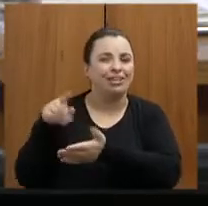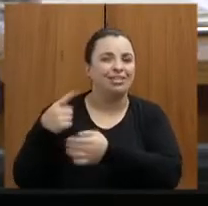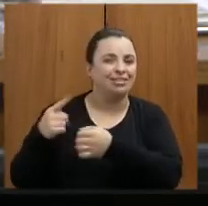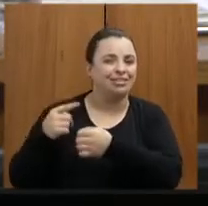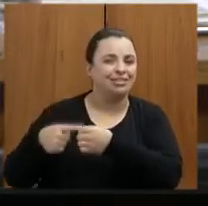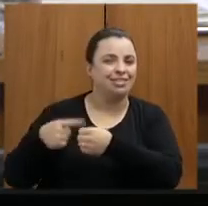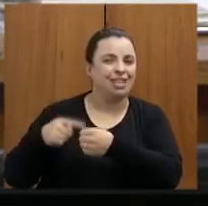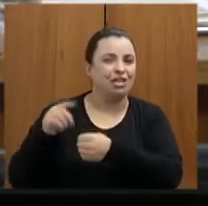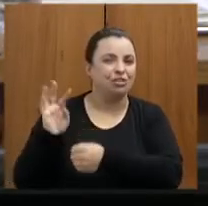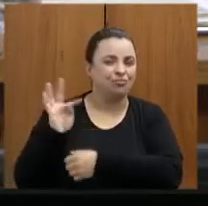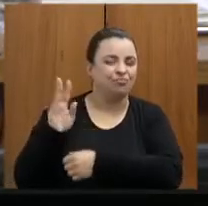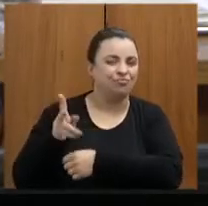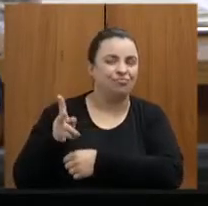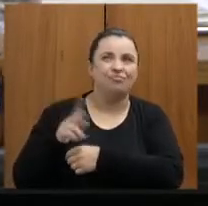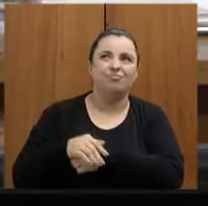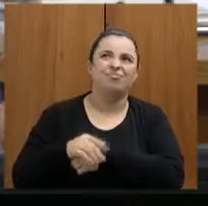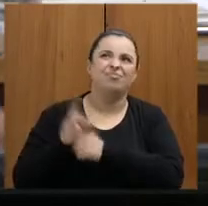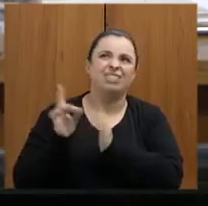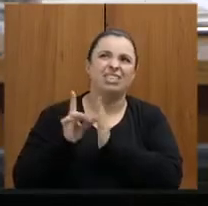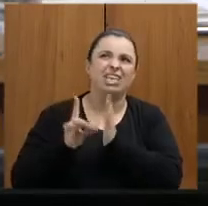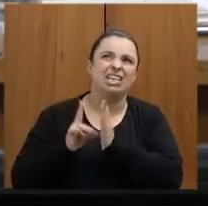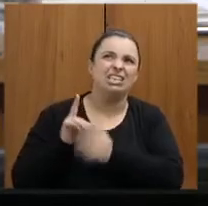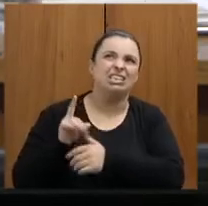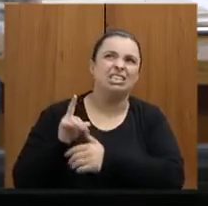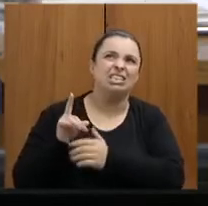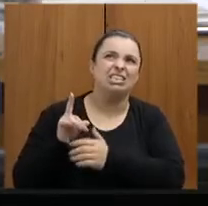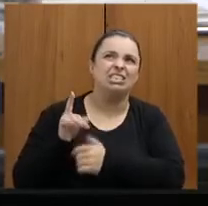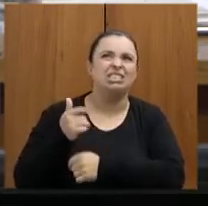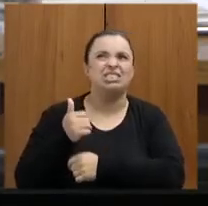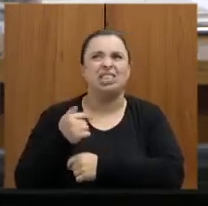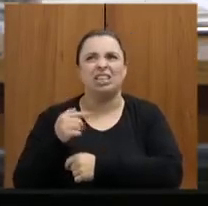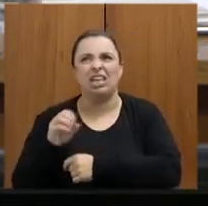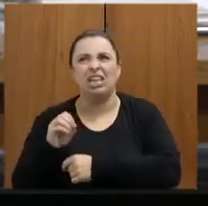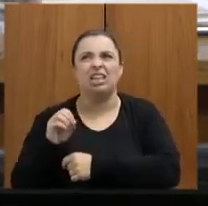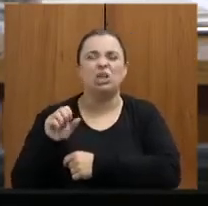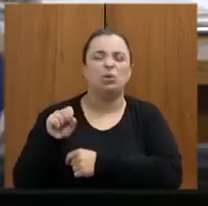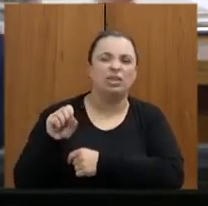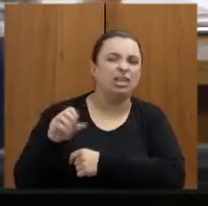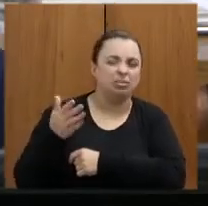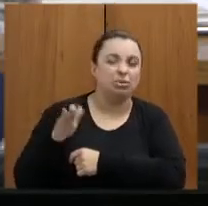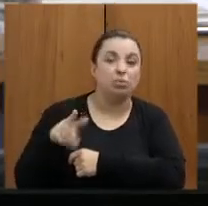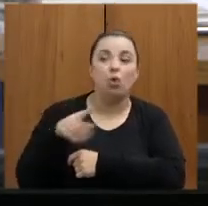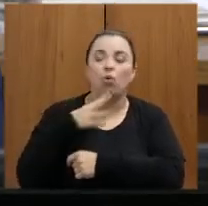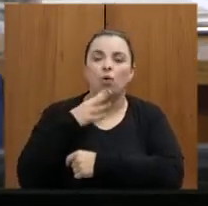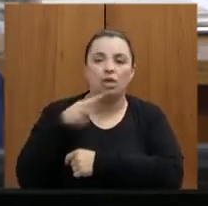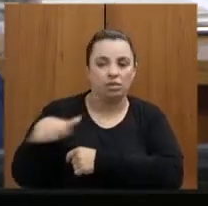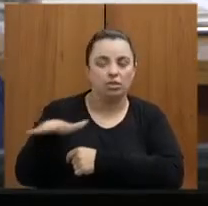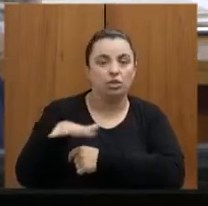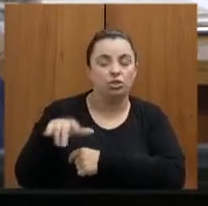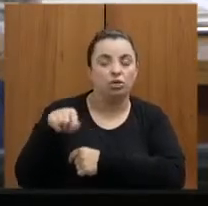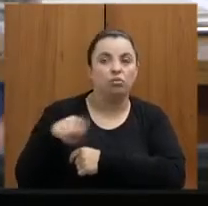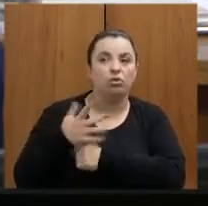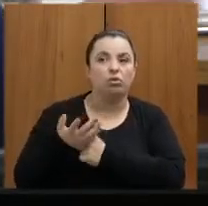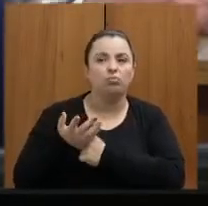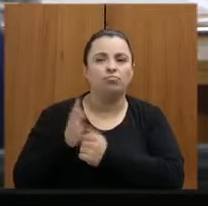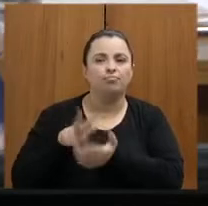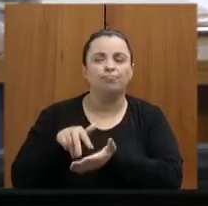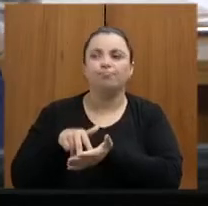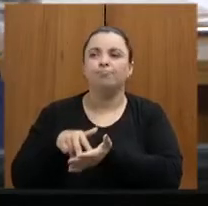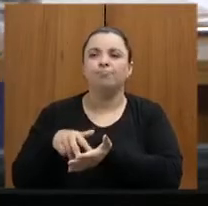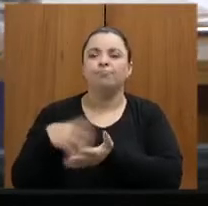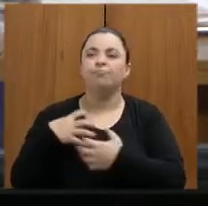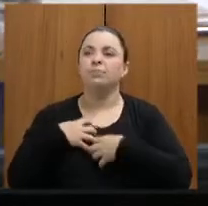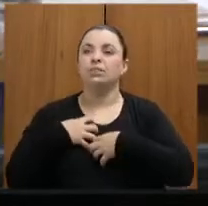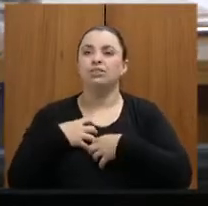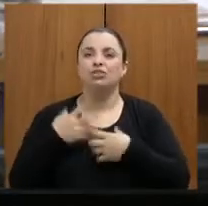70 80 e conheço a região inclusive em uma região que despertou em mim a vontade de